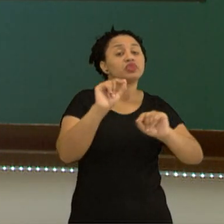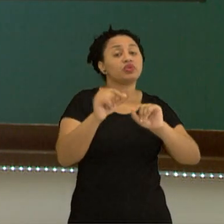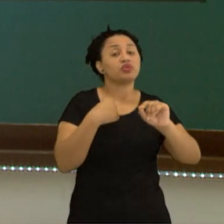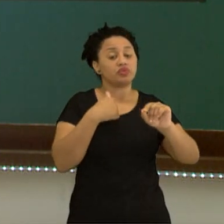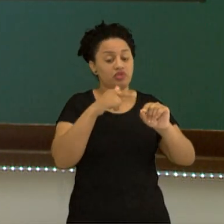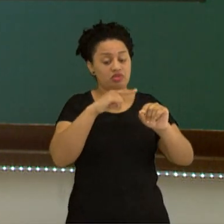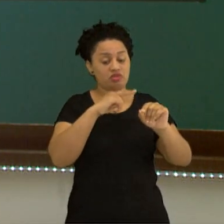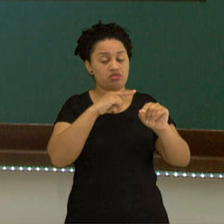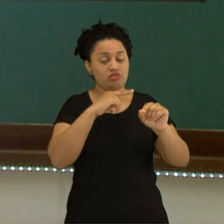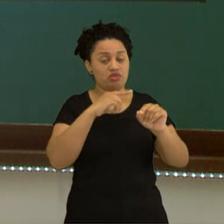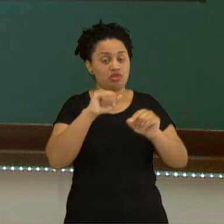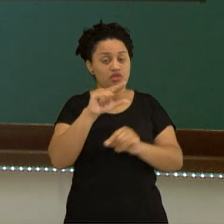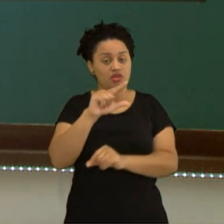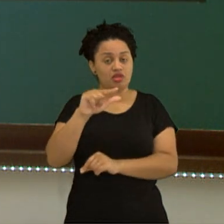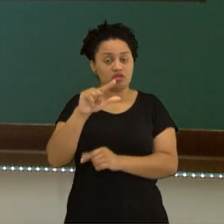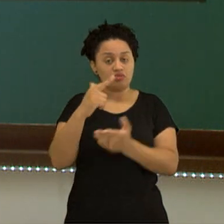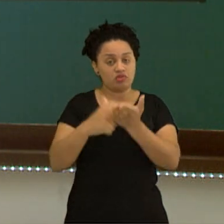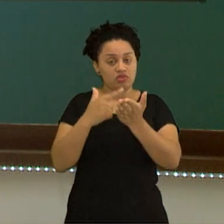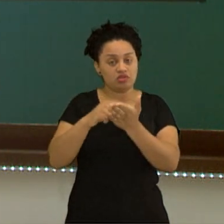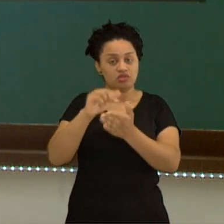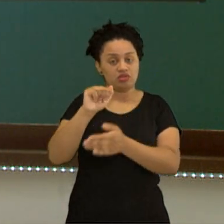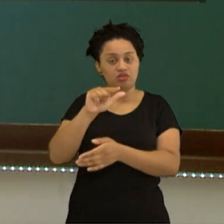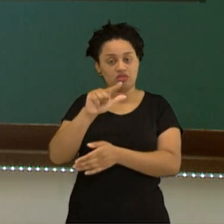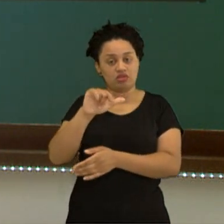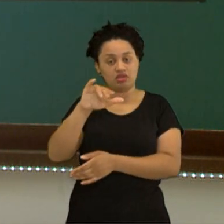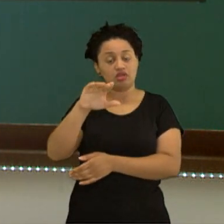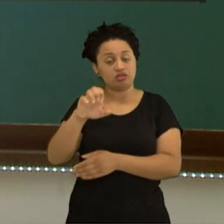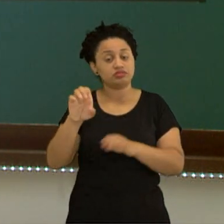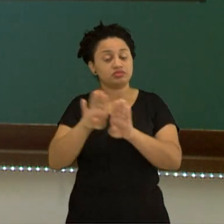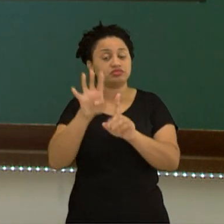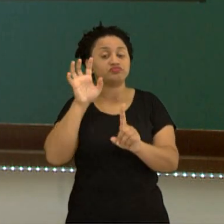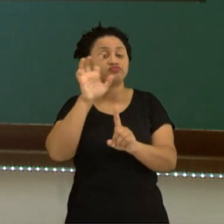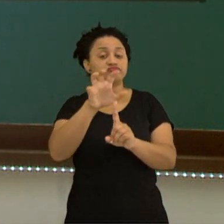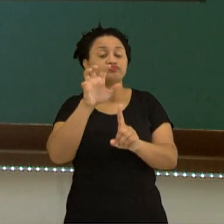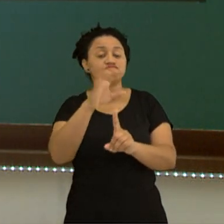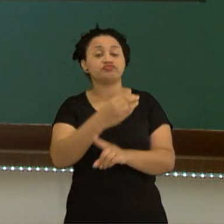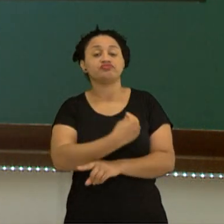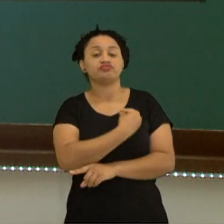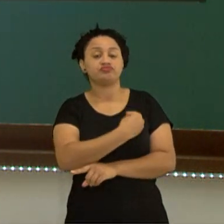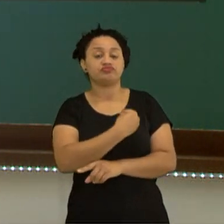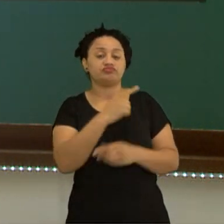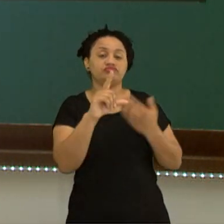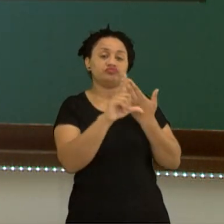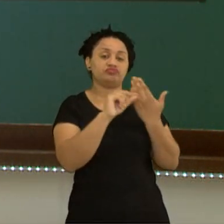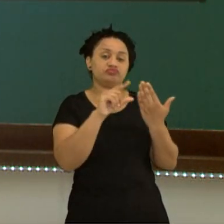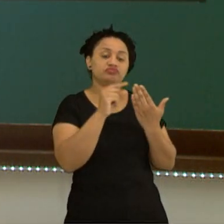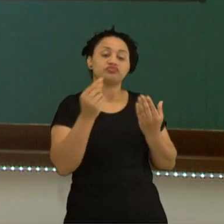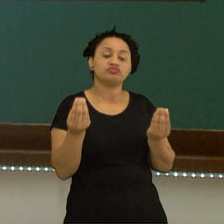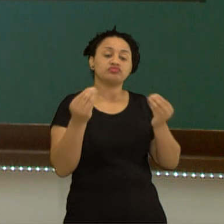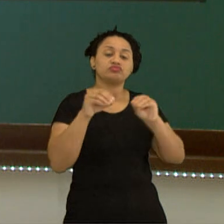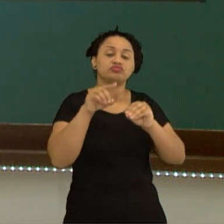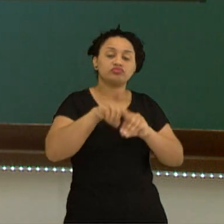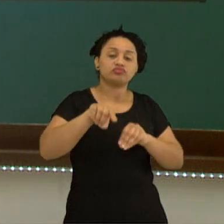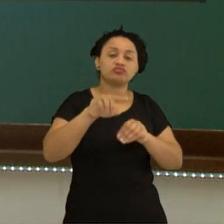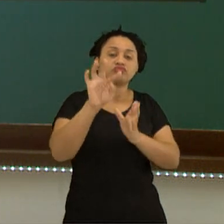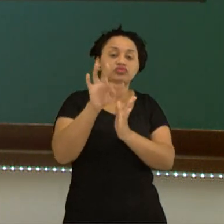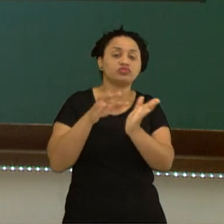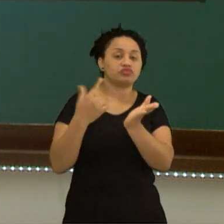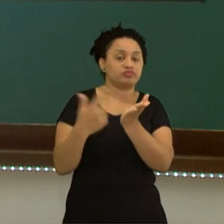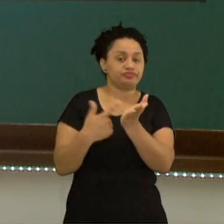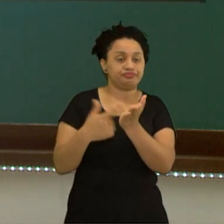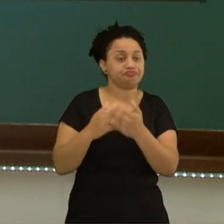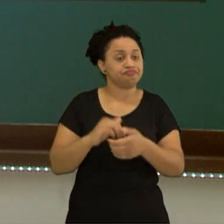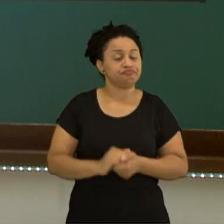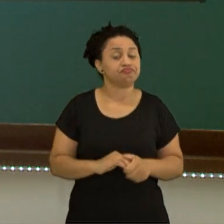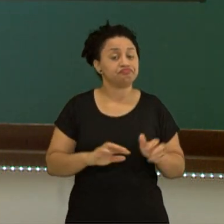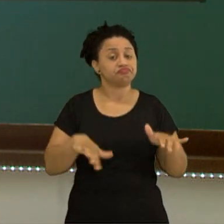da obra de Alice e também da influência da própria vida do autor dentro do texto. Então,